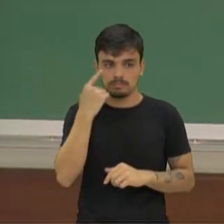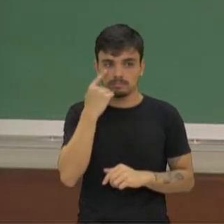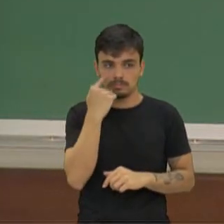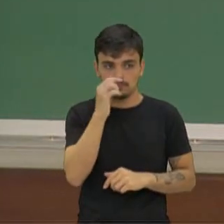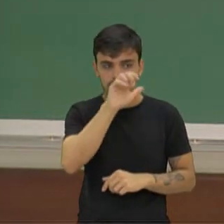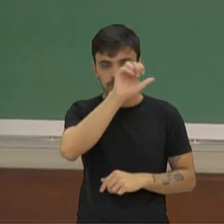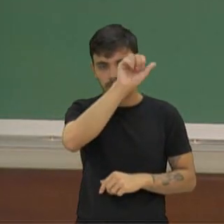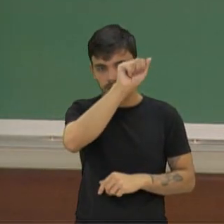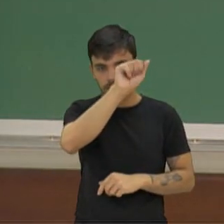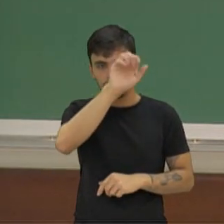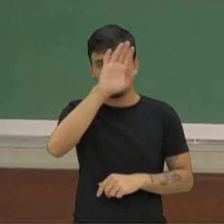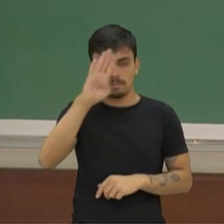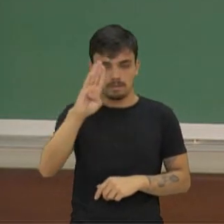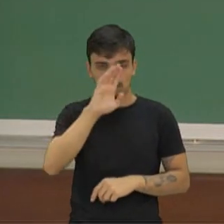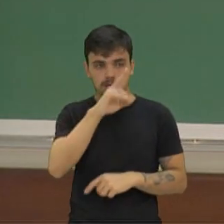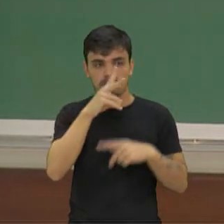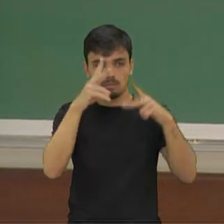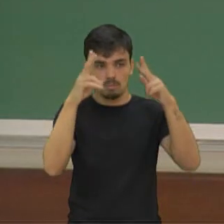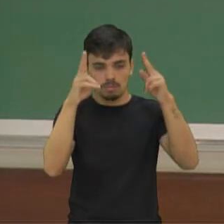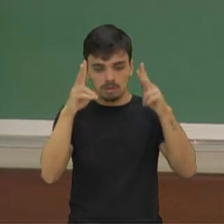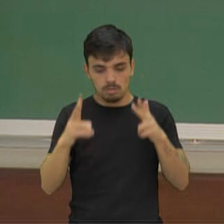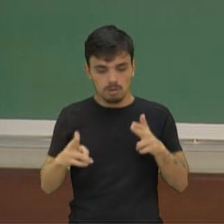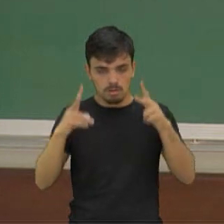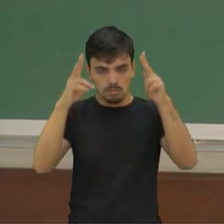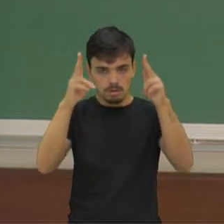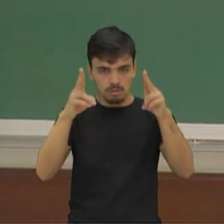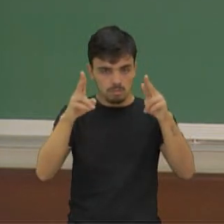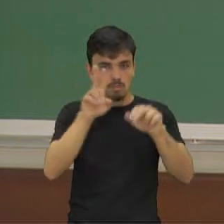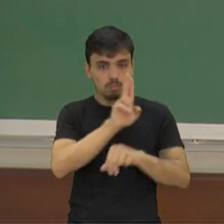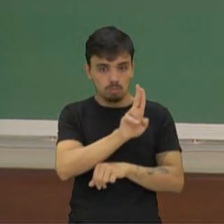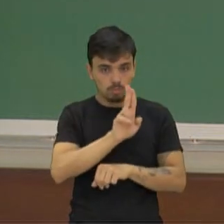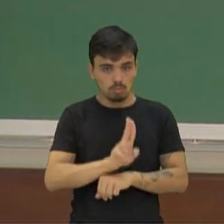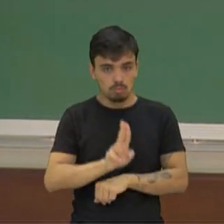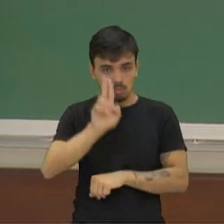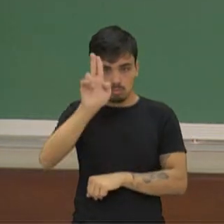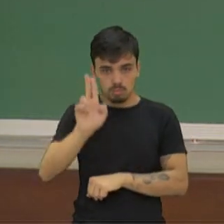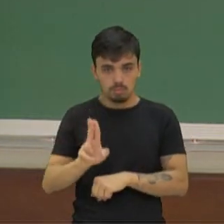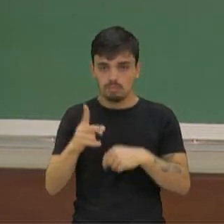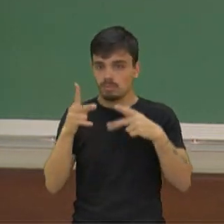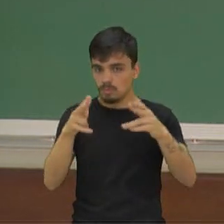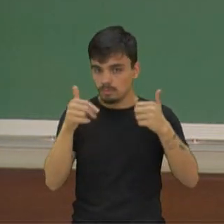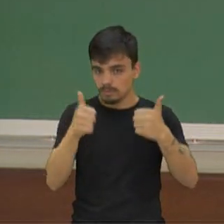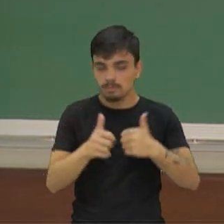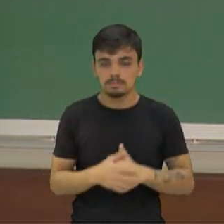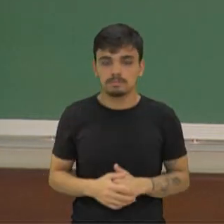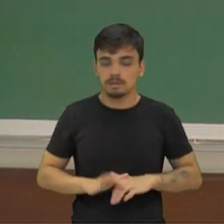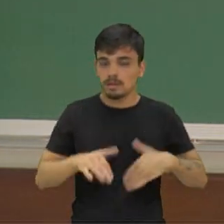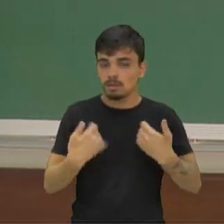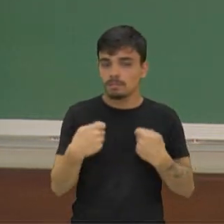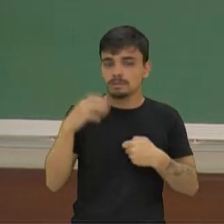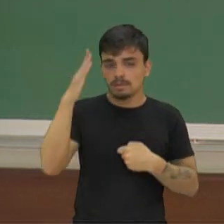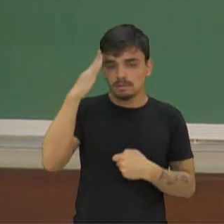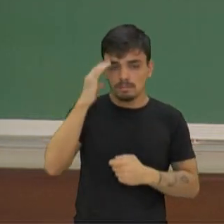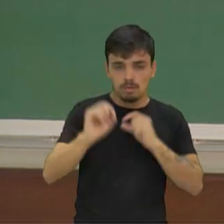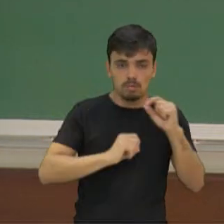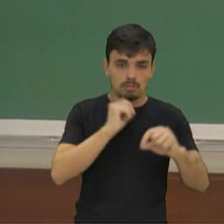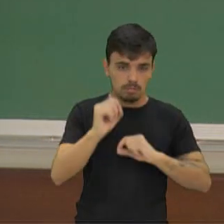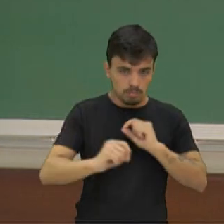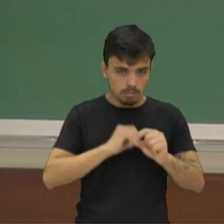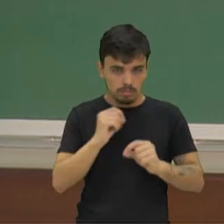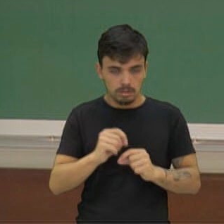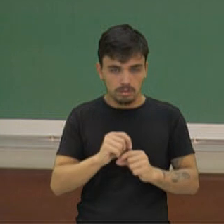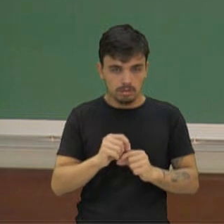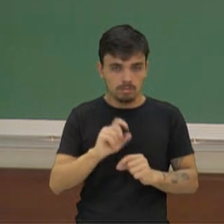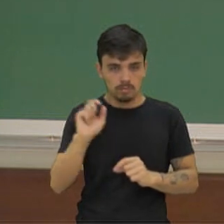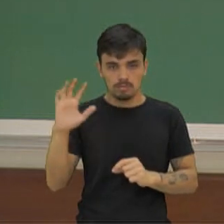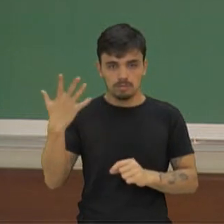na resistência equivalente. A tensão é a mesma. Ok? Precisamos então saber o efeito do circuito, que é a